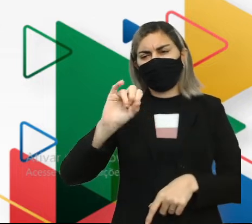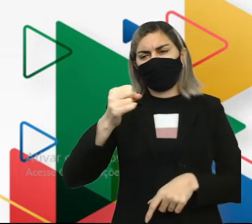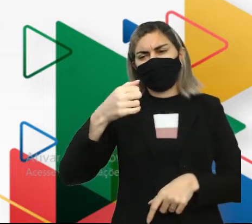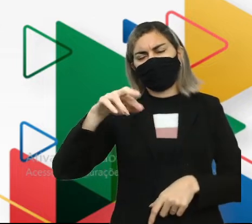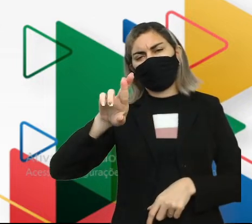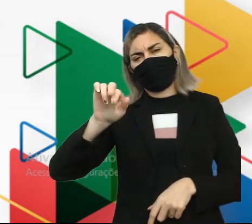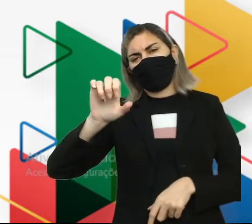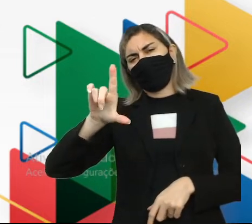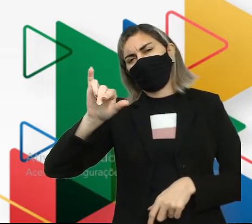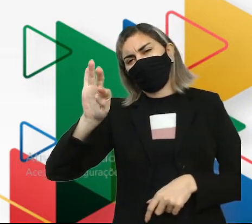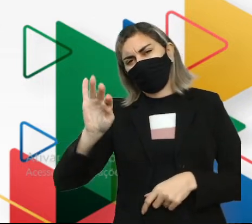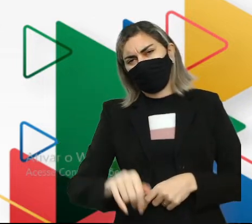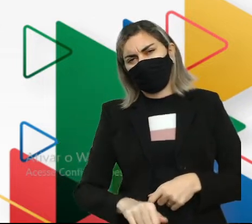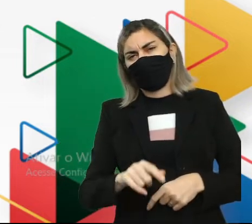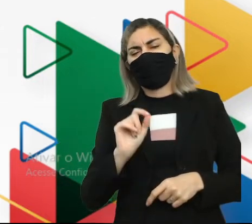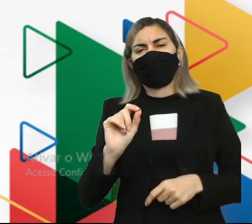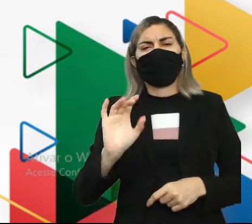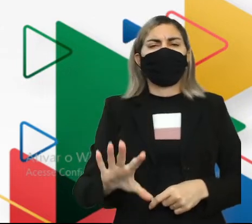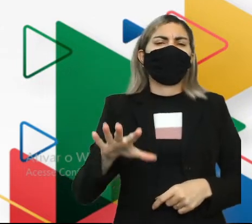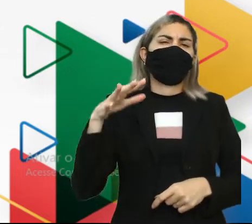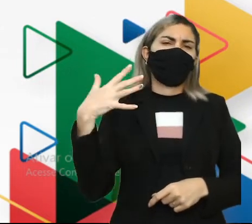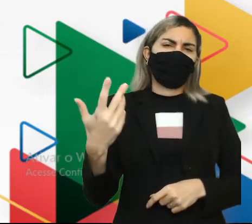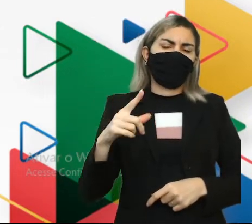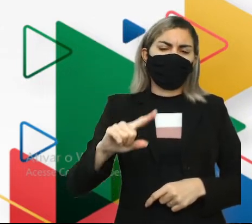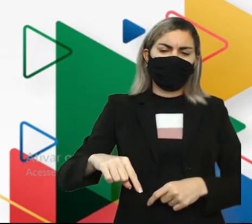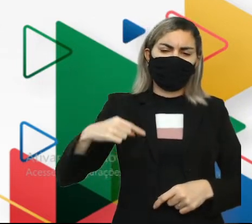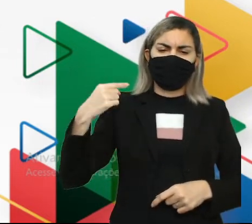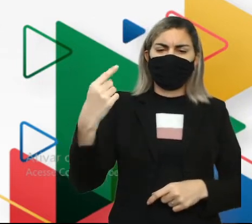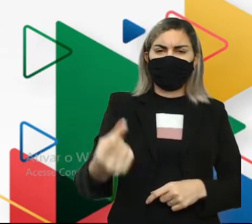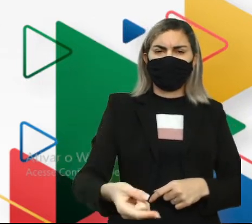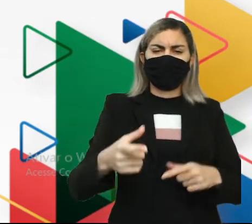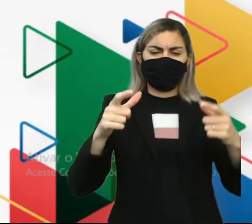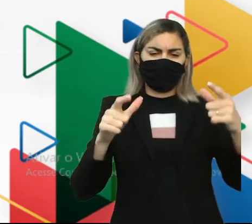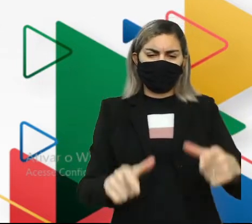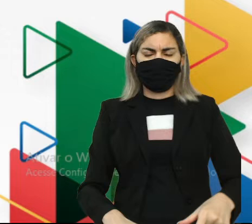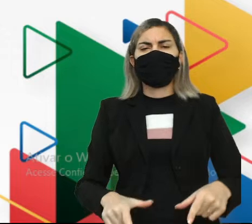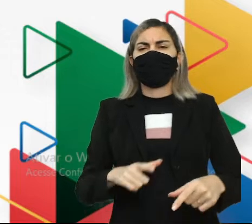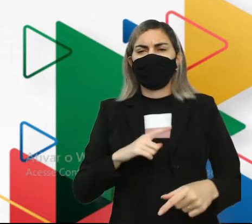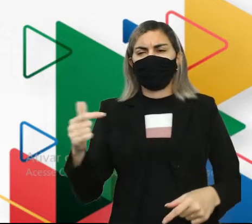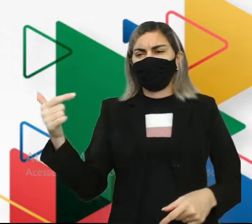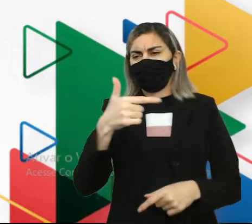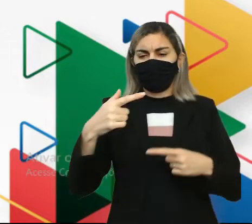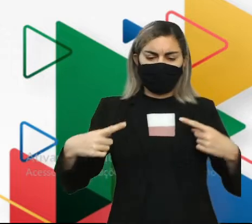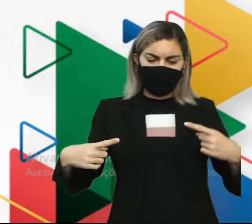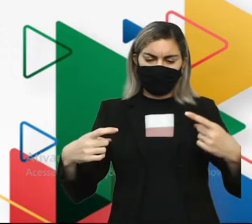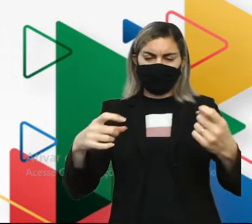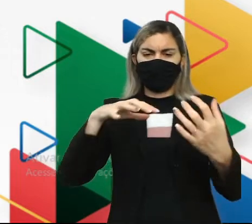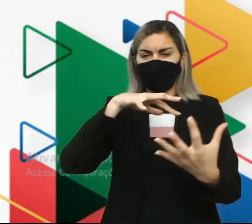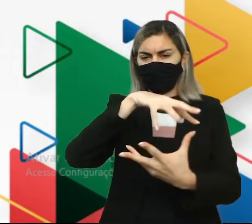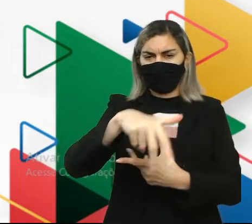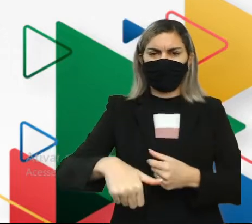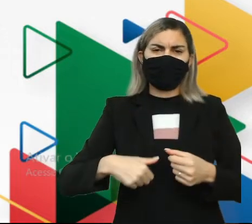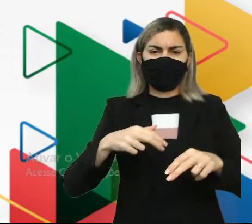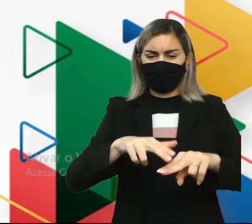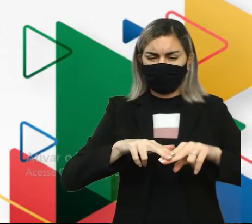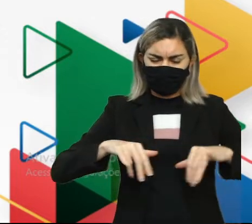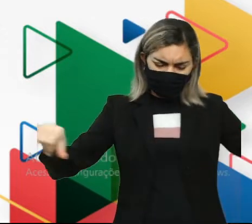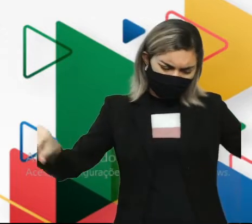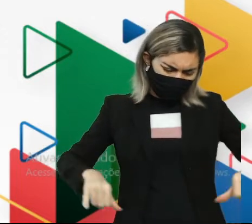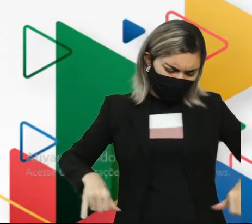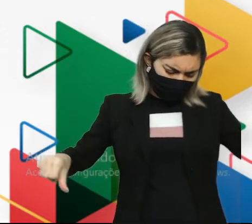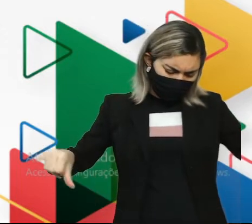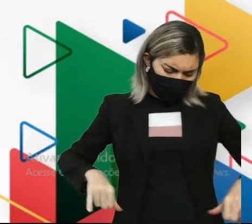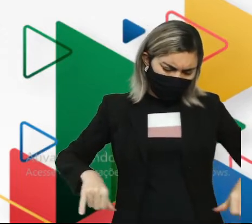israelita. Então, o que é que acontece? Depois do Holocausto, da Segunda Guerra Mundial, por causa de tanto sofrimento,